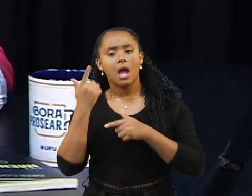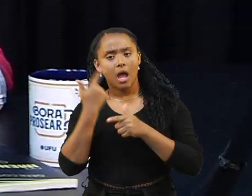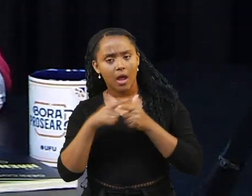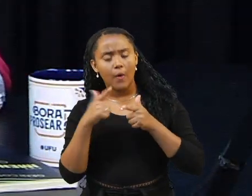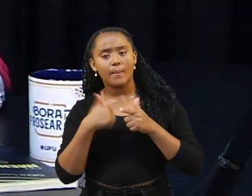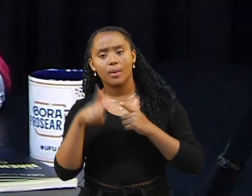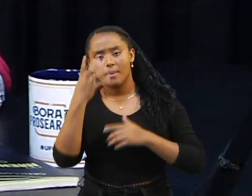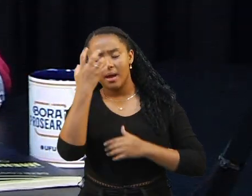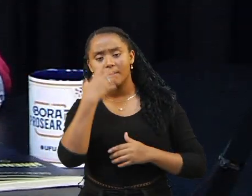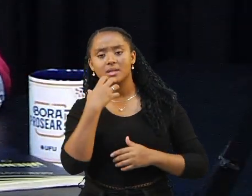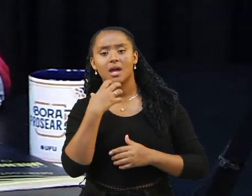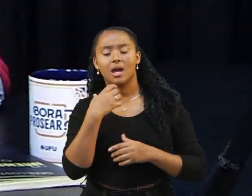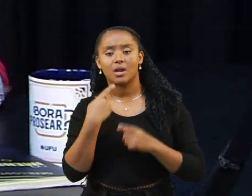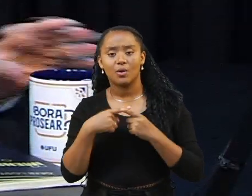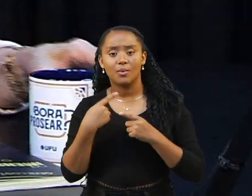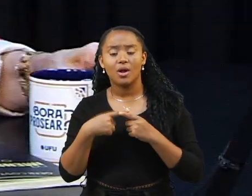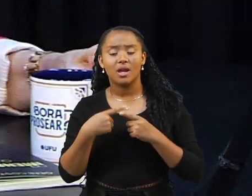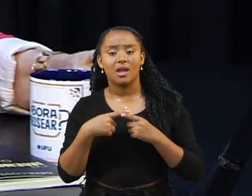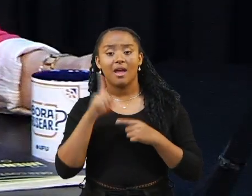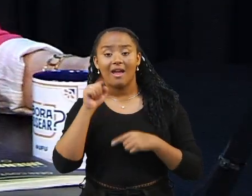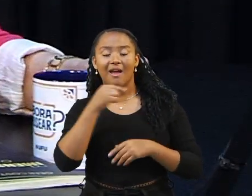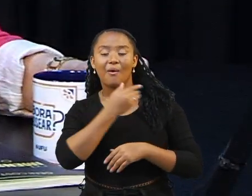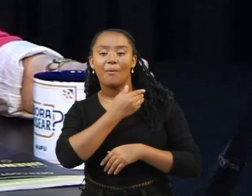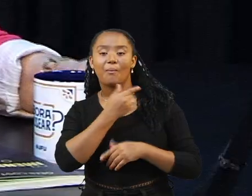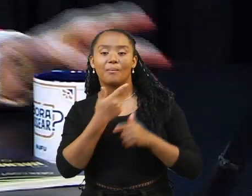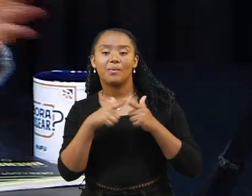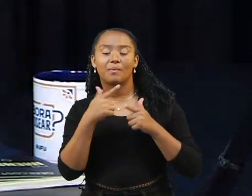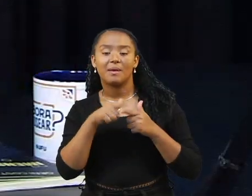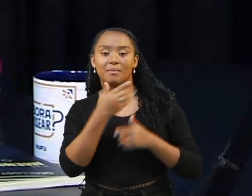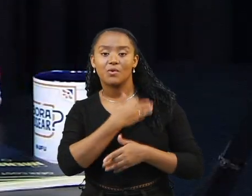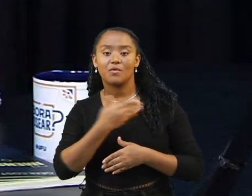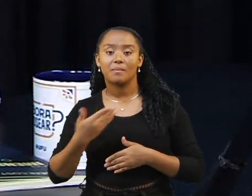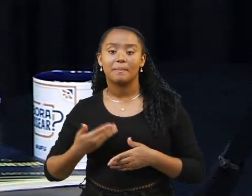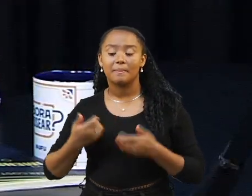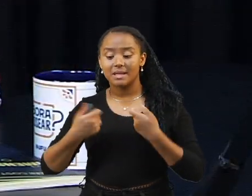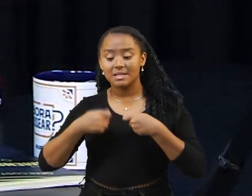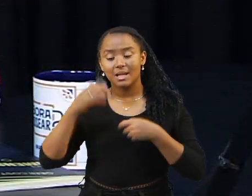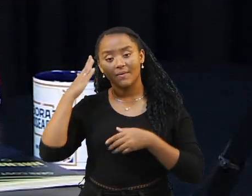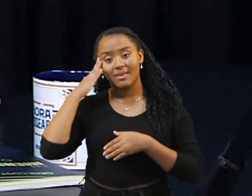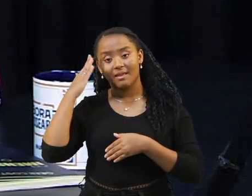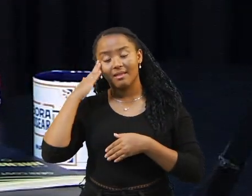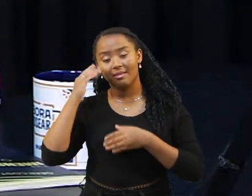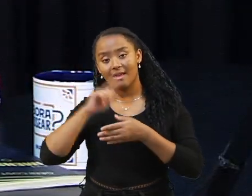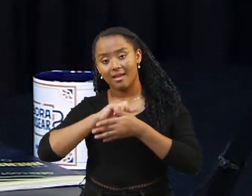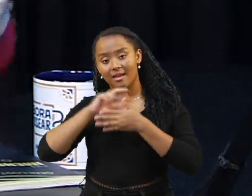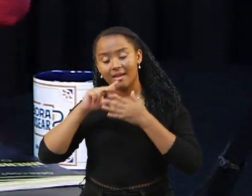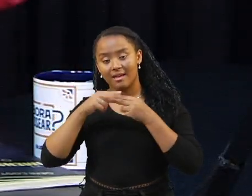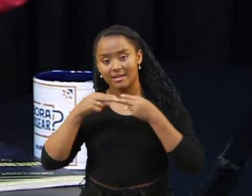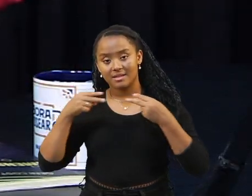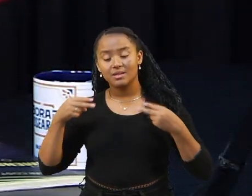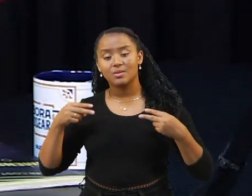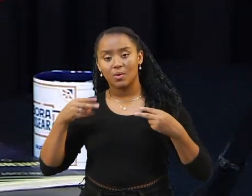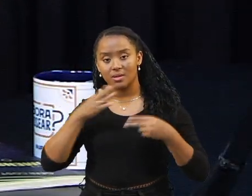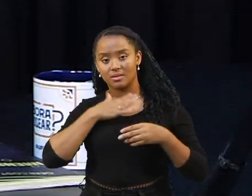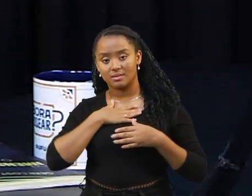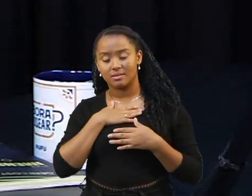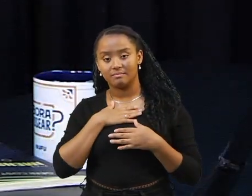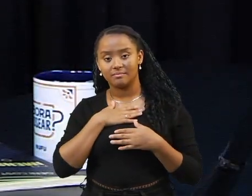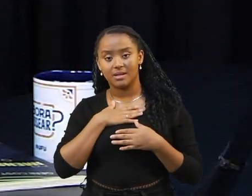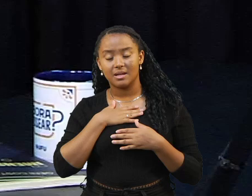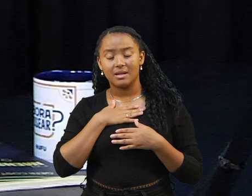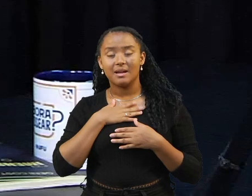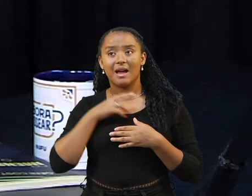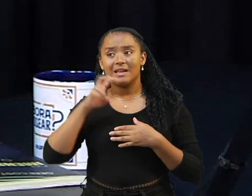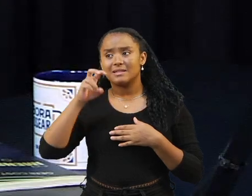sério. É um problema que os governantes tinham que entender isso, para mim,